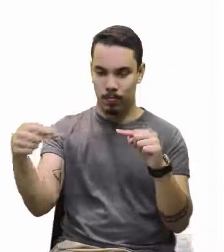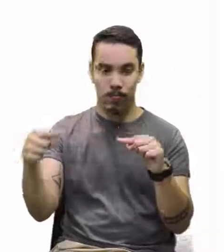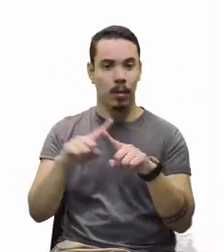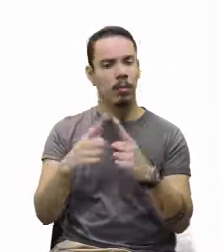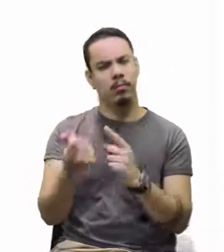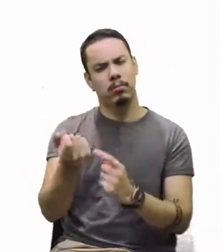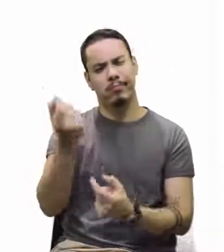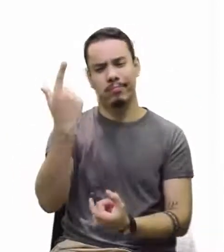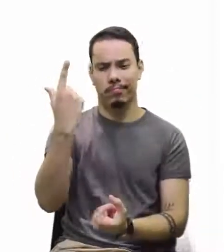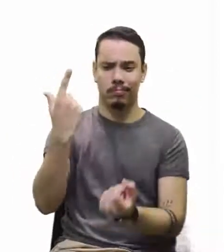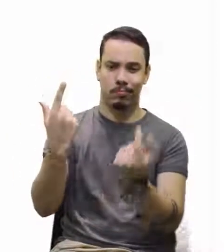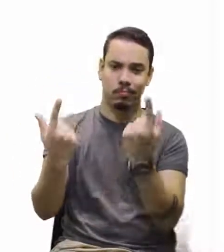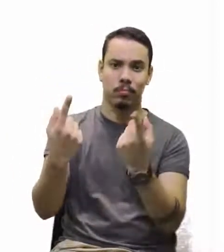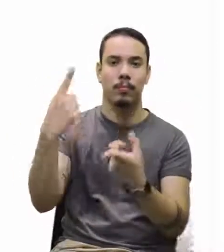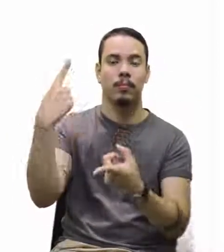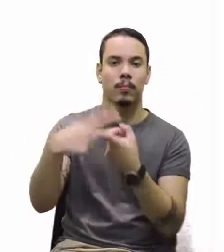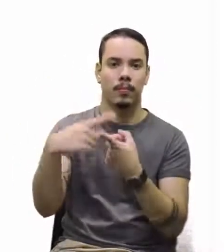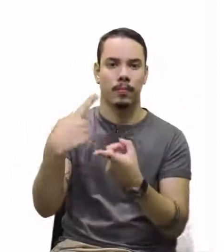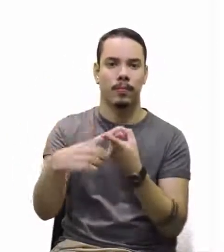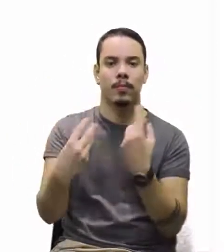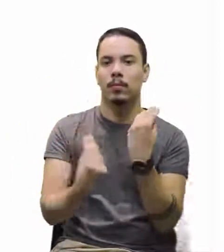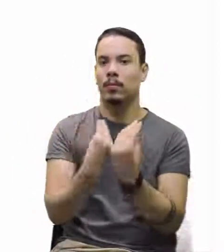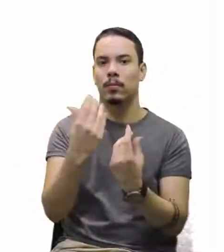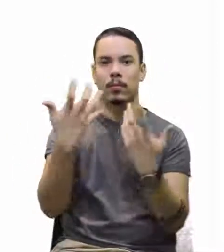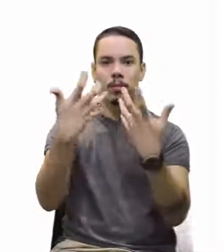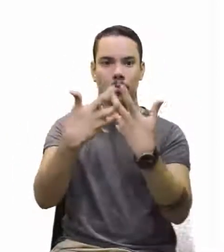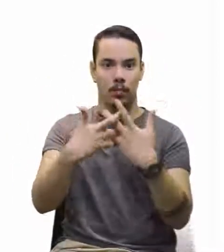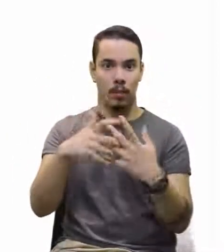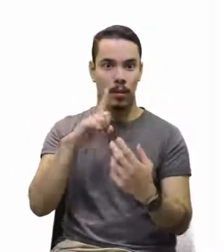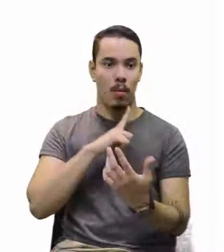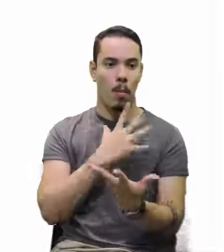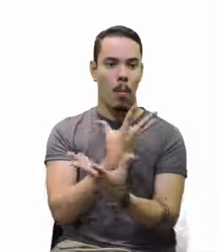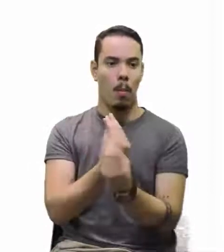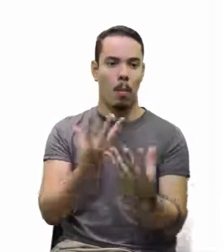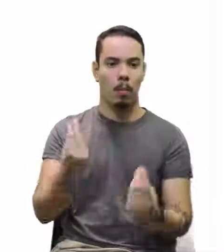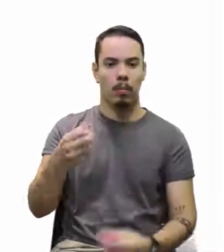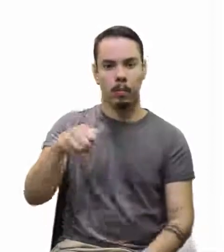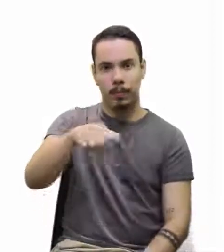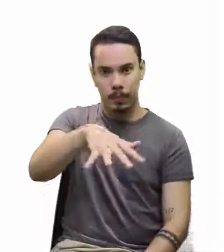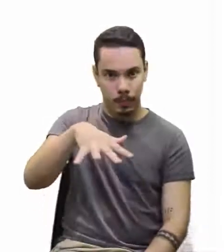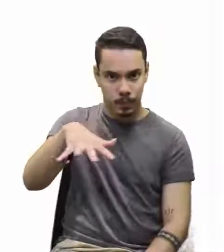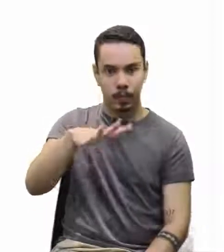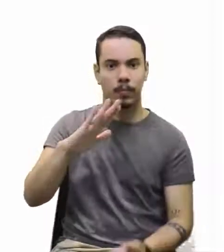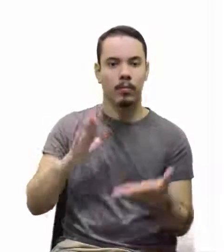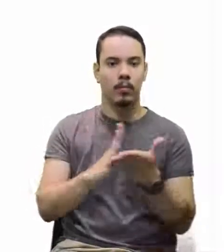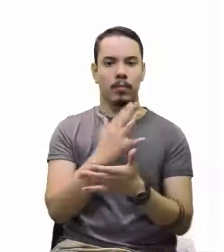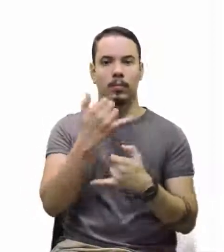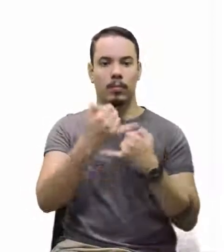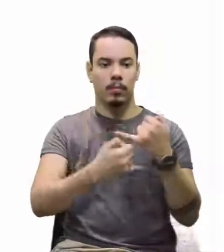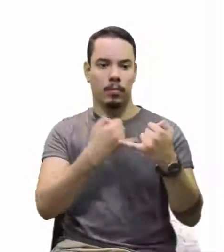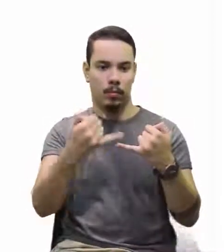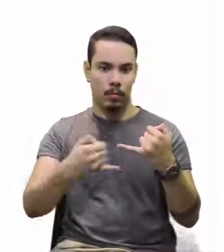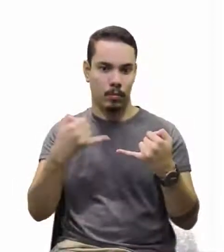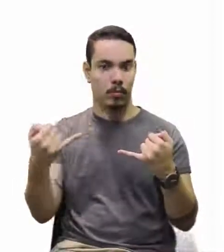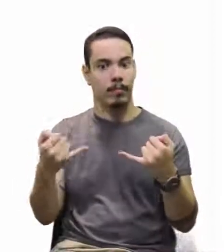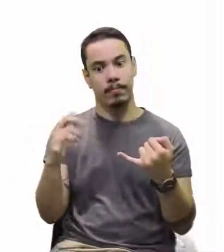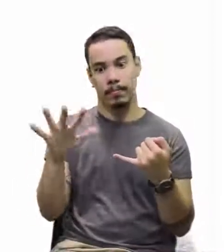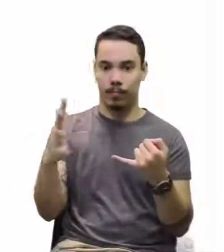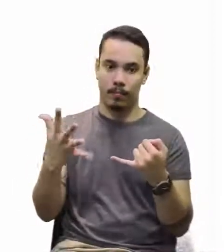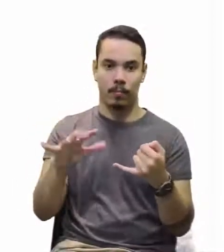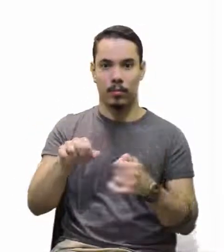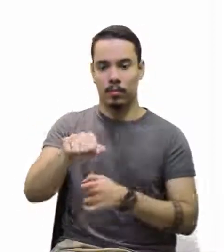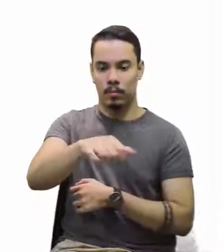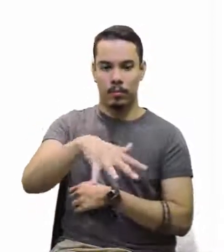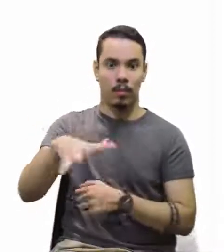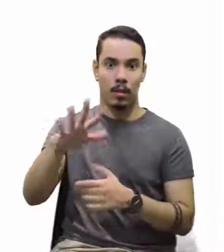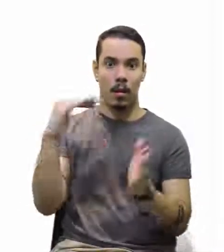raro. Isso porque sua construção ocupa muito espaço. Fios enrolados em torno de um núcleo, geralmente o espaço é grande,